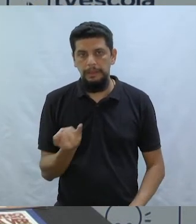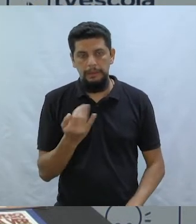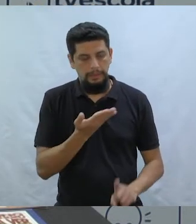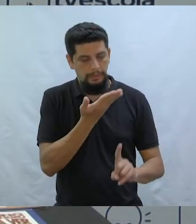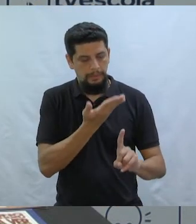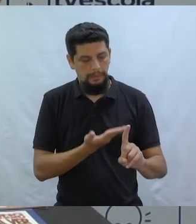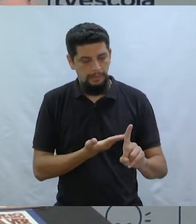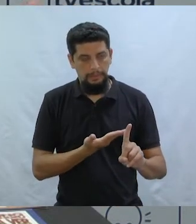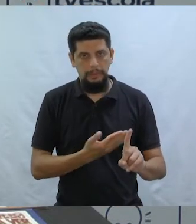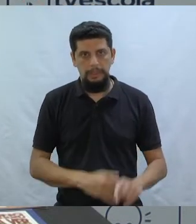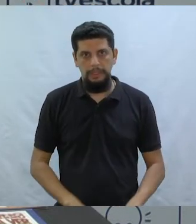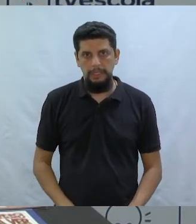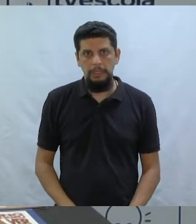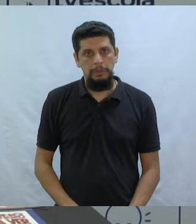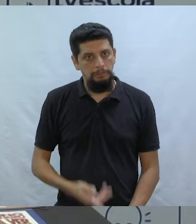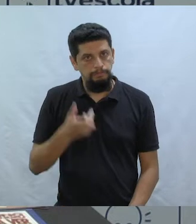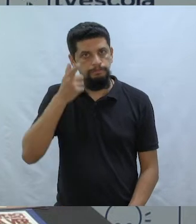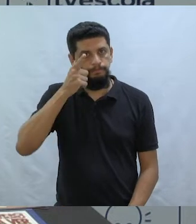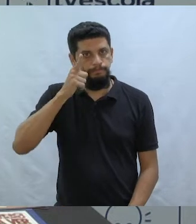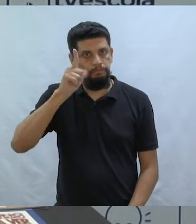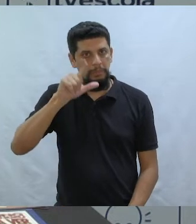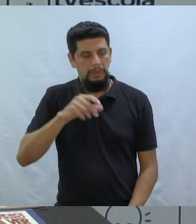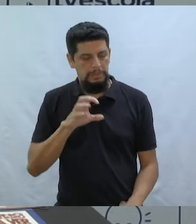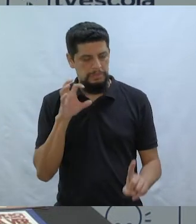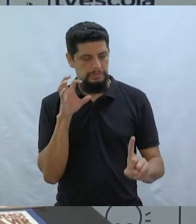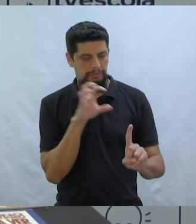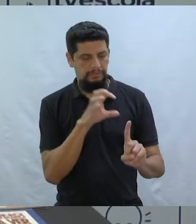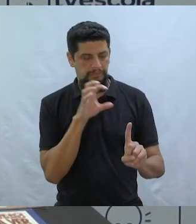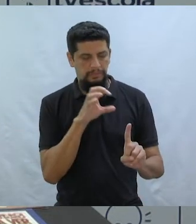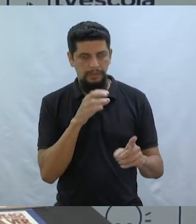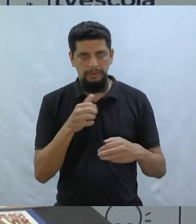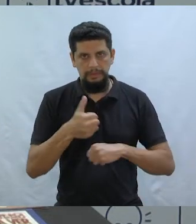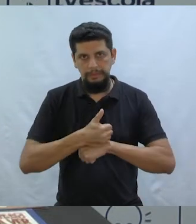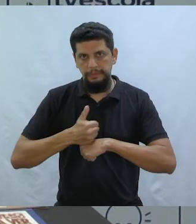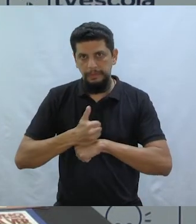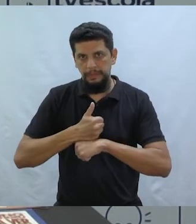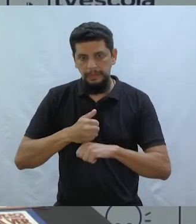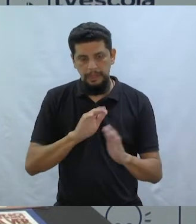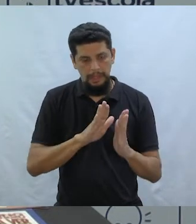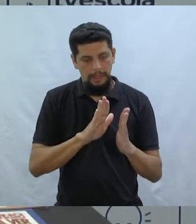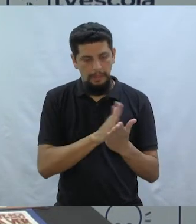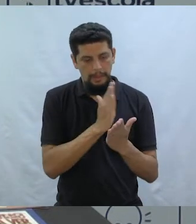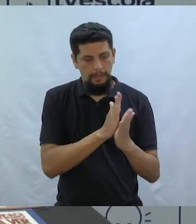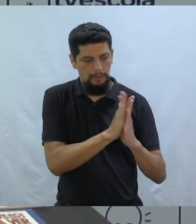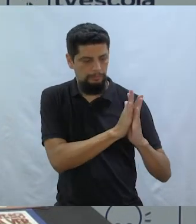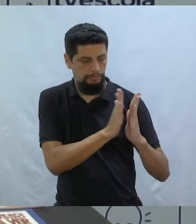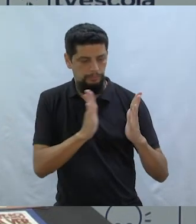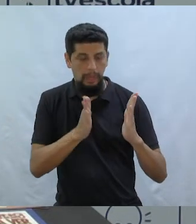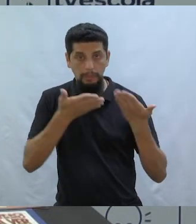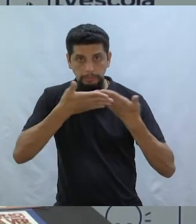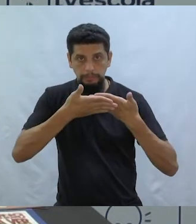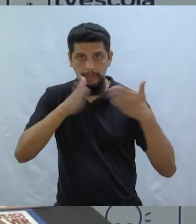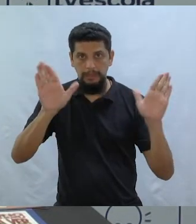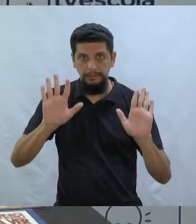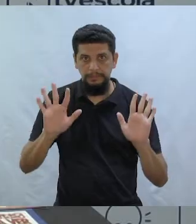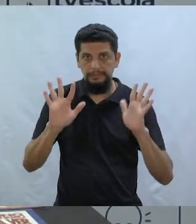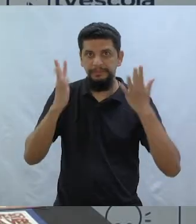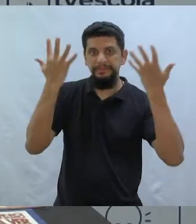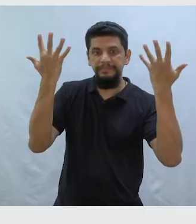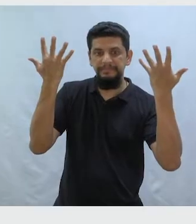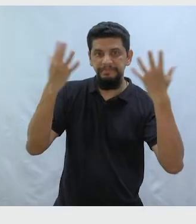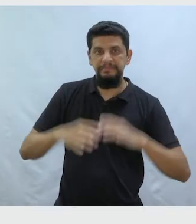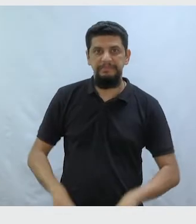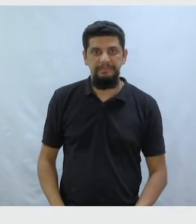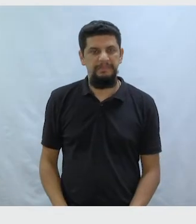que o Antônio Pai de Pedrinho conseguiu convencer e a biblioteca seria aberta a festa na